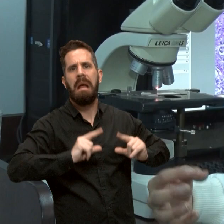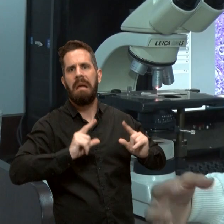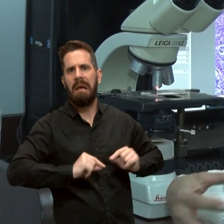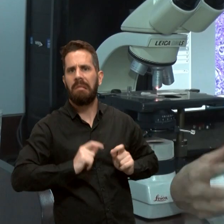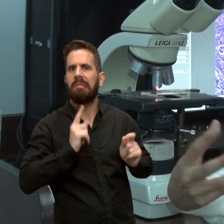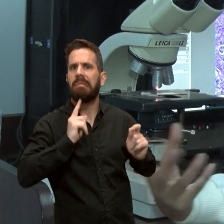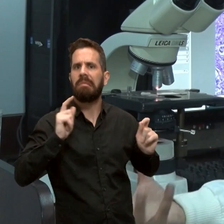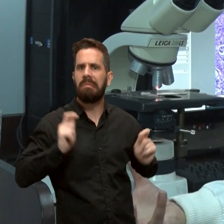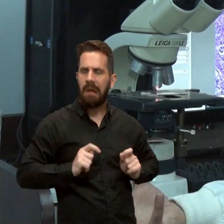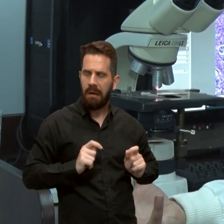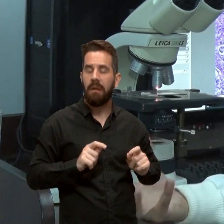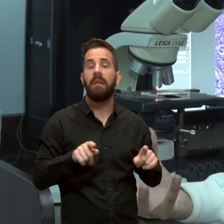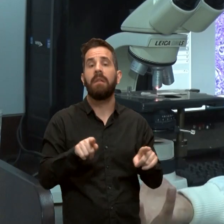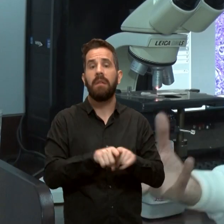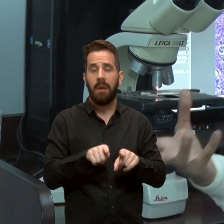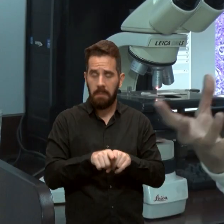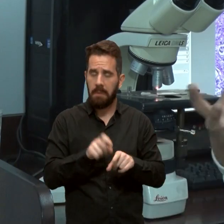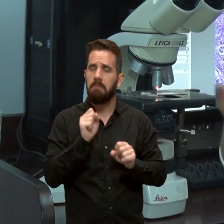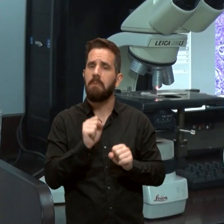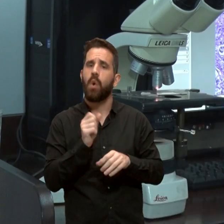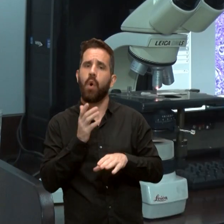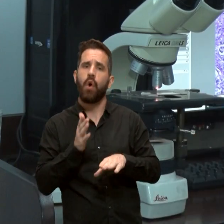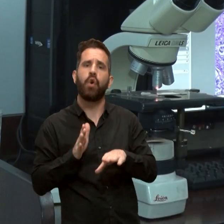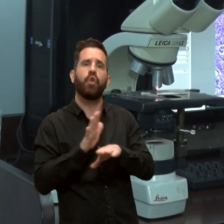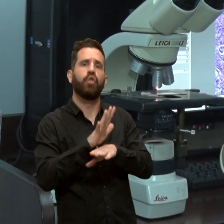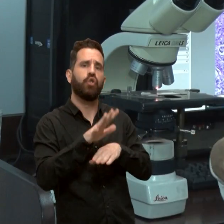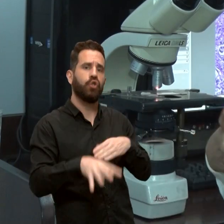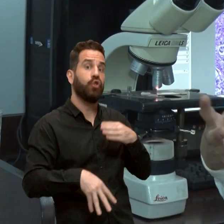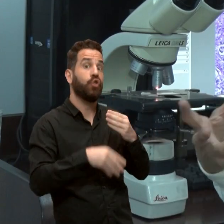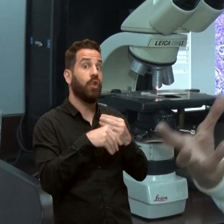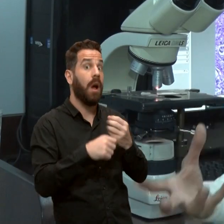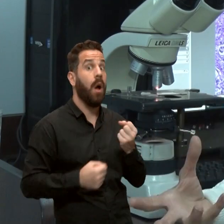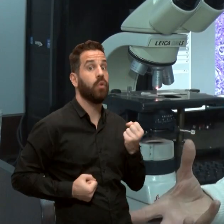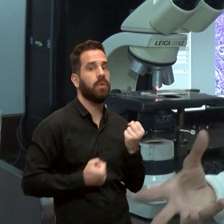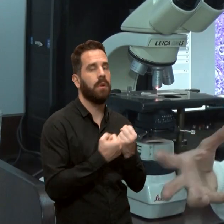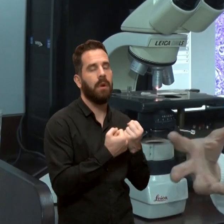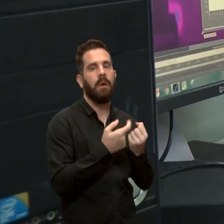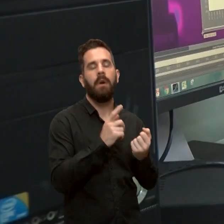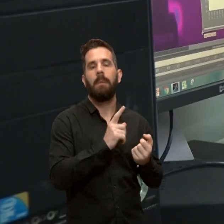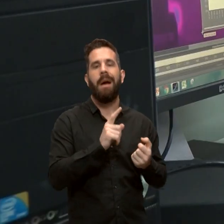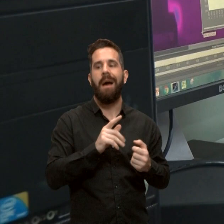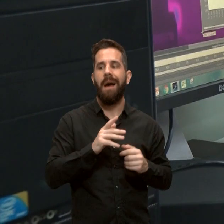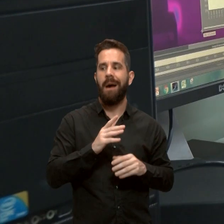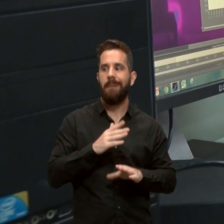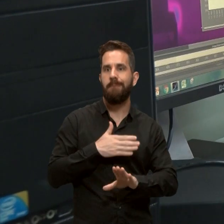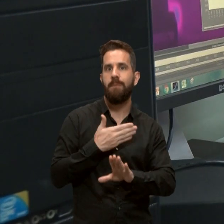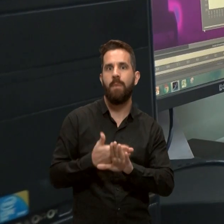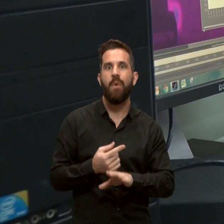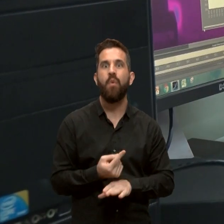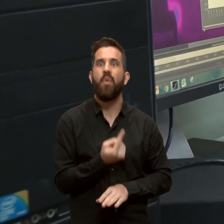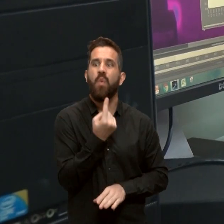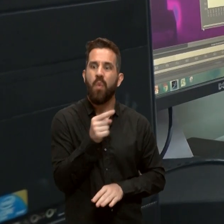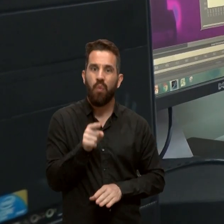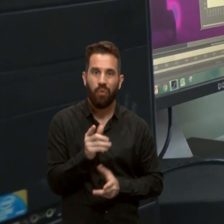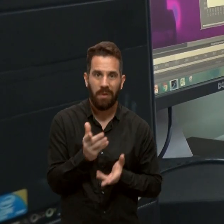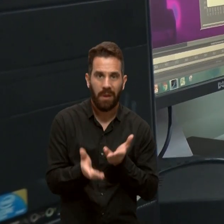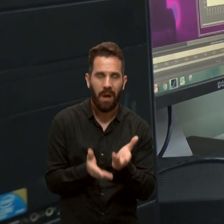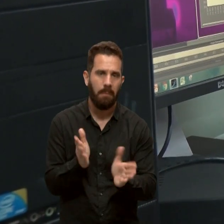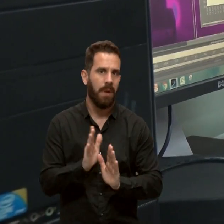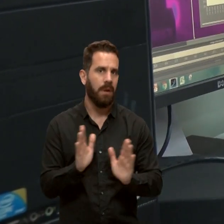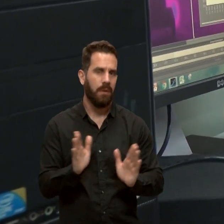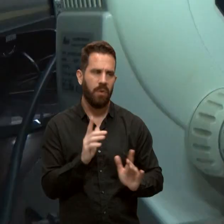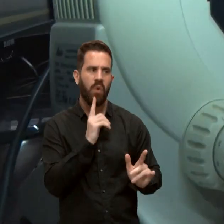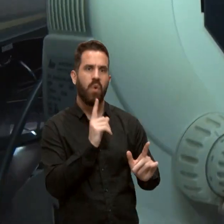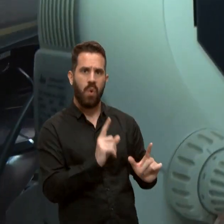que vai auxiliar, claro que ele, até o momento, a gente não indica utilizá-lo sozinho, né, e isso para o